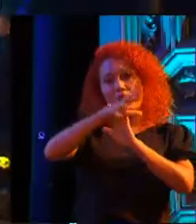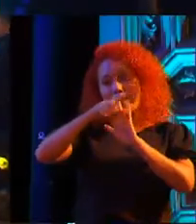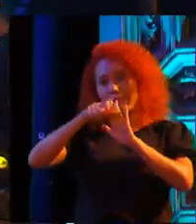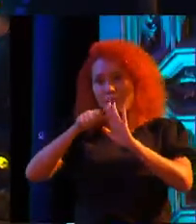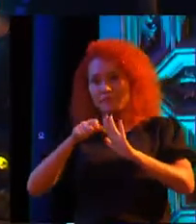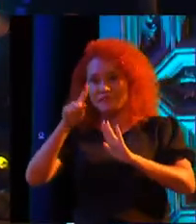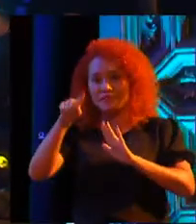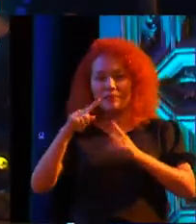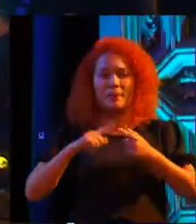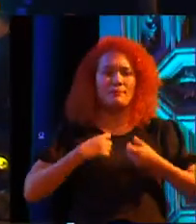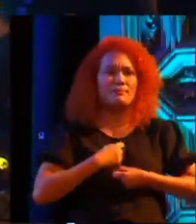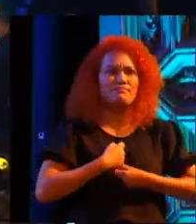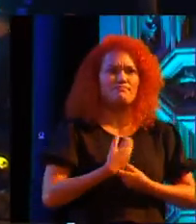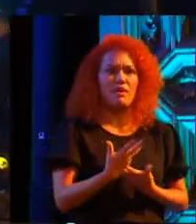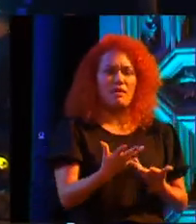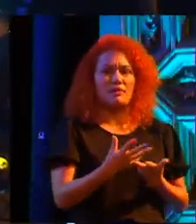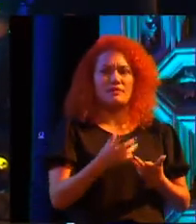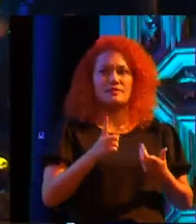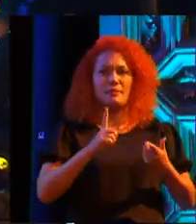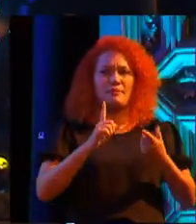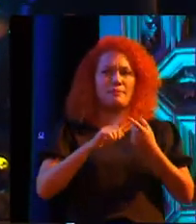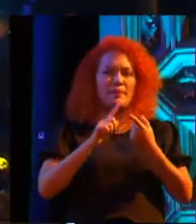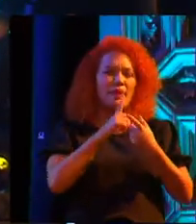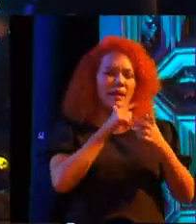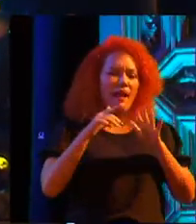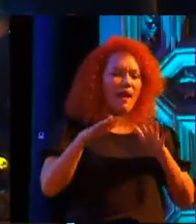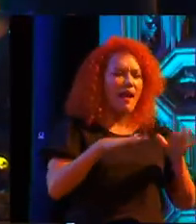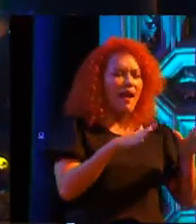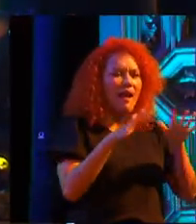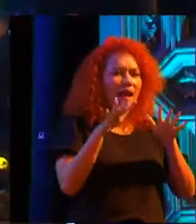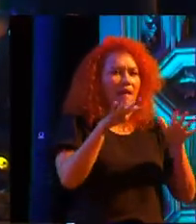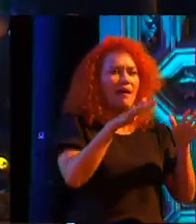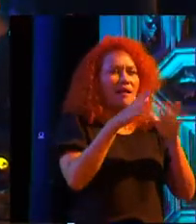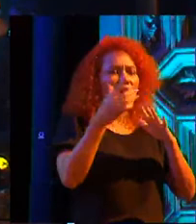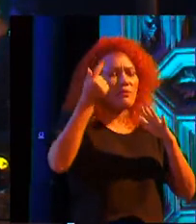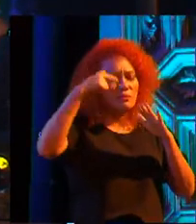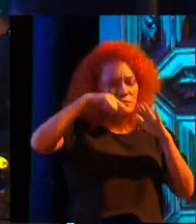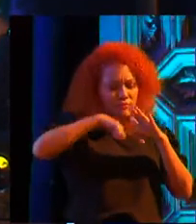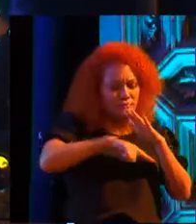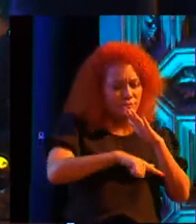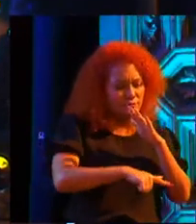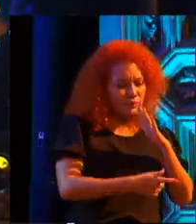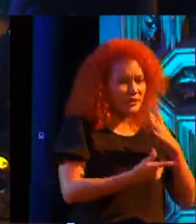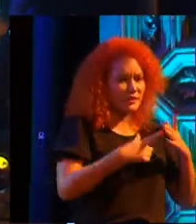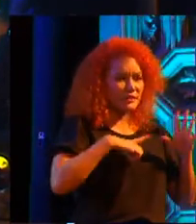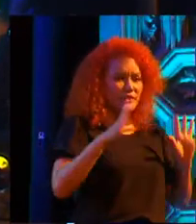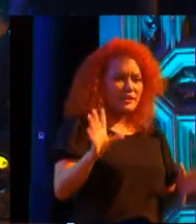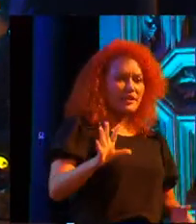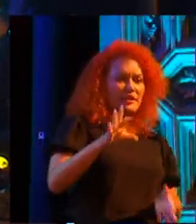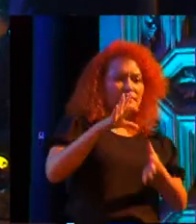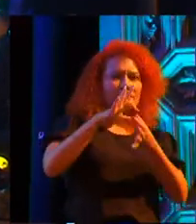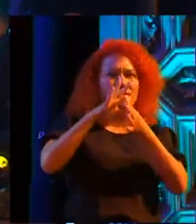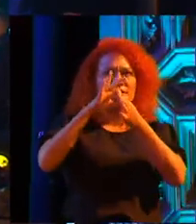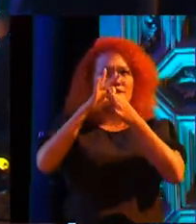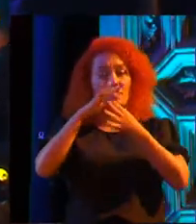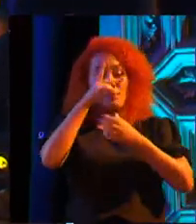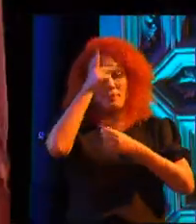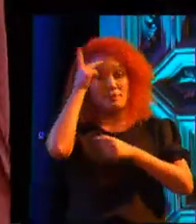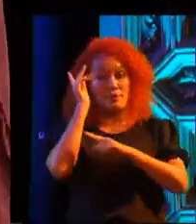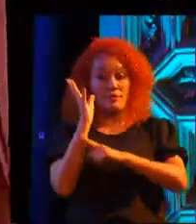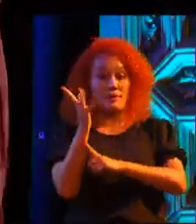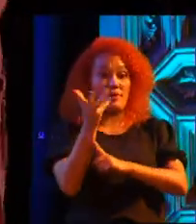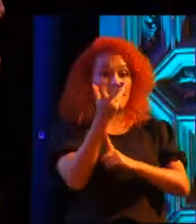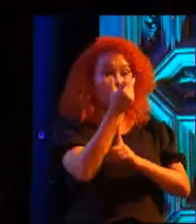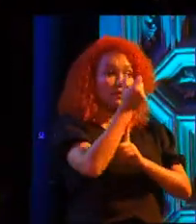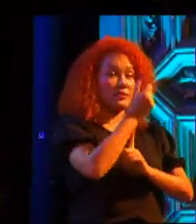manifesto. Bora emergir nas profundezas das águas doces e se conectar com um artista genial da nossa região, que veio